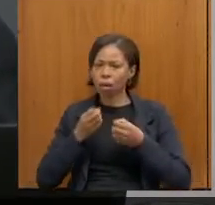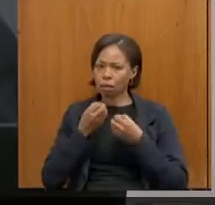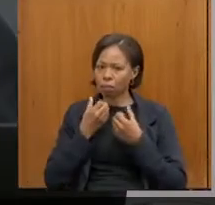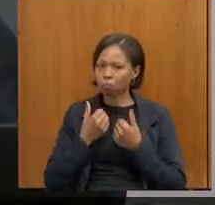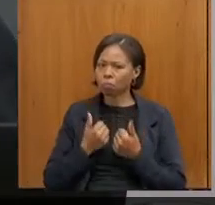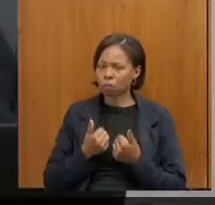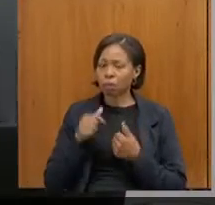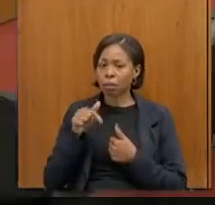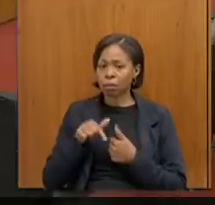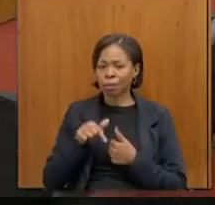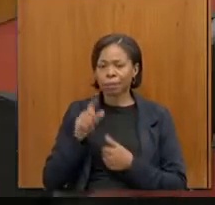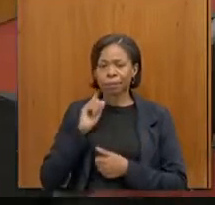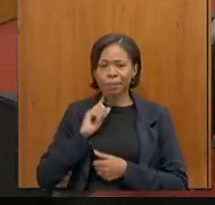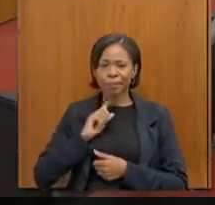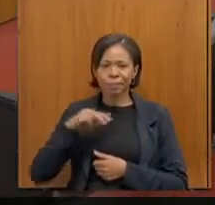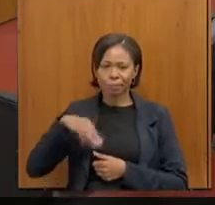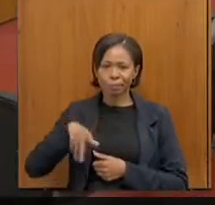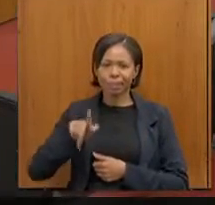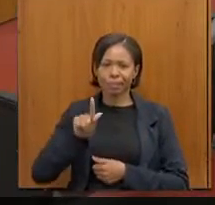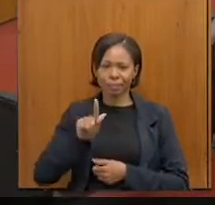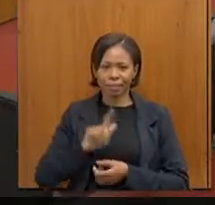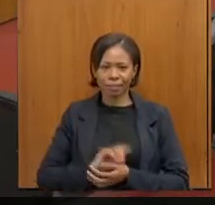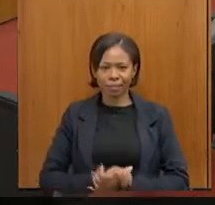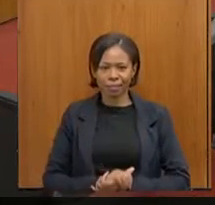bom debate para a nossa Minas Gerais